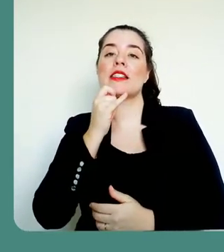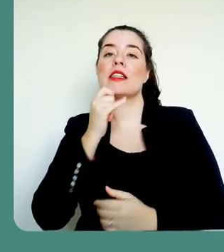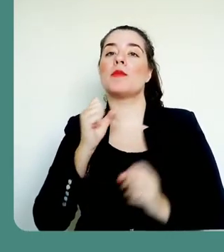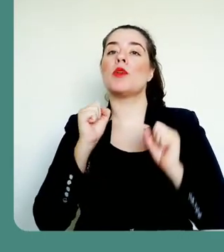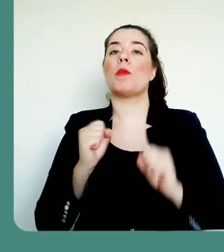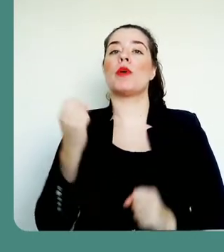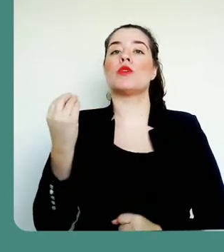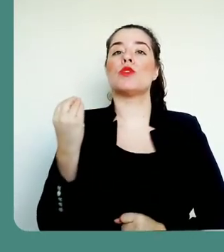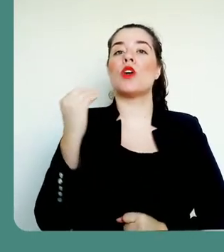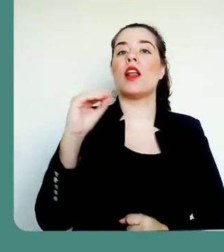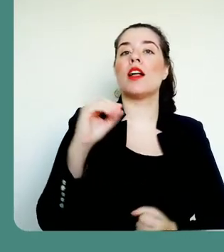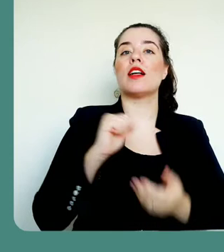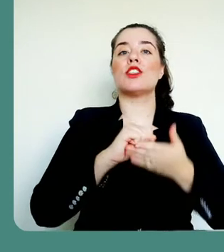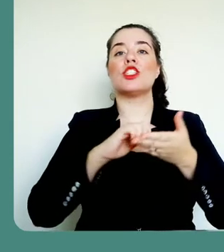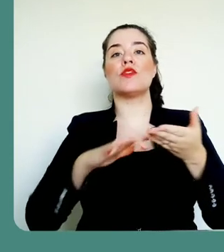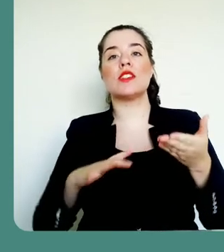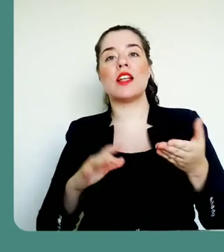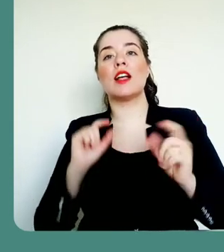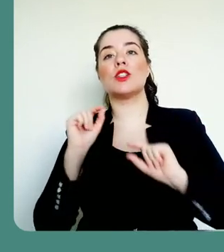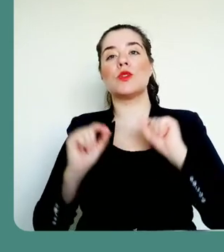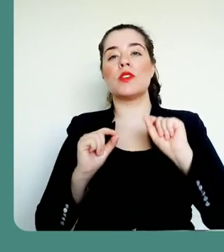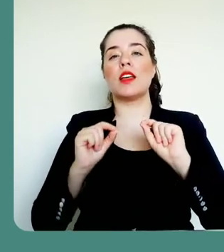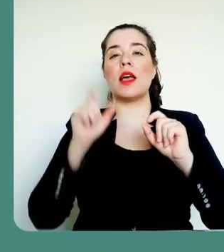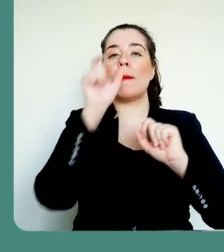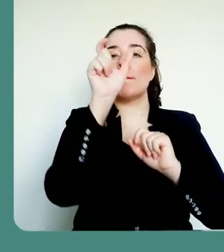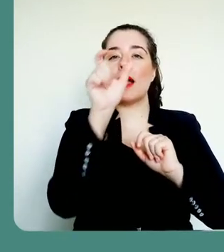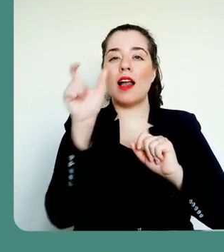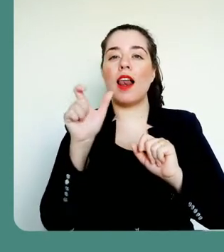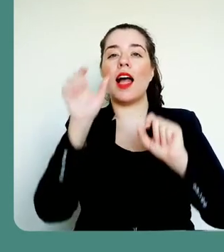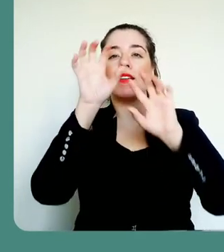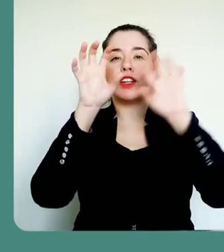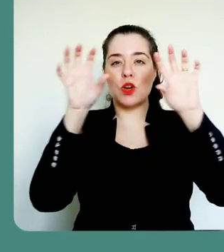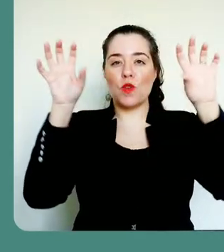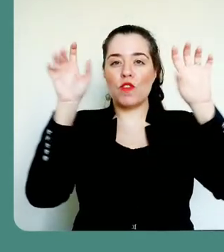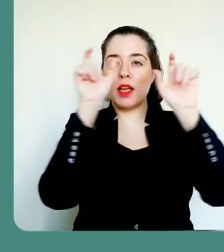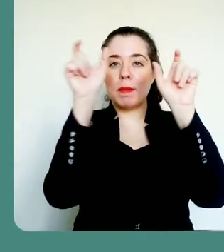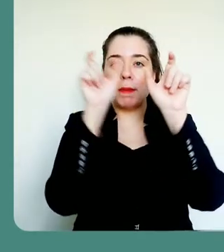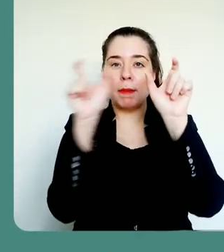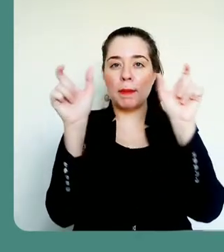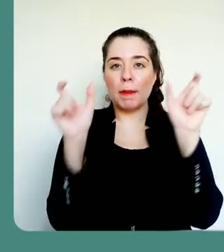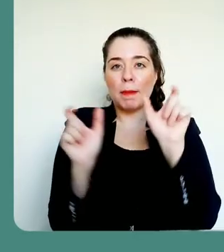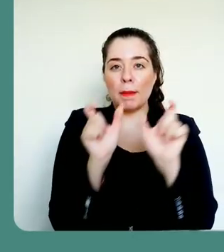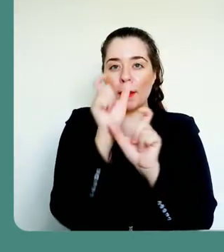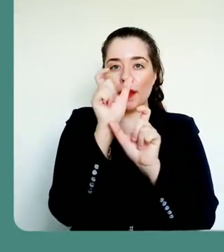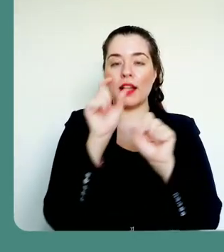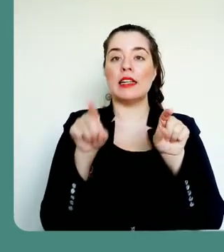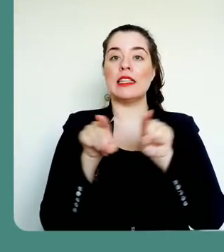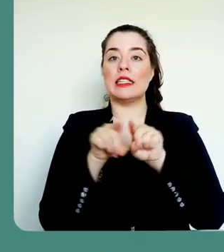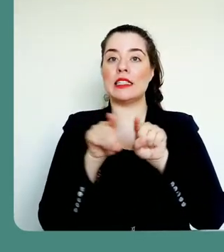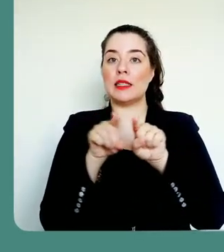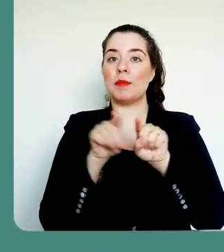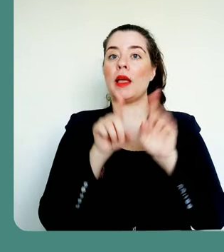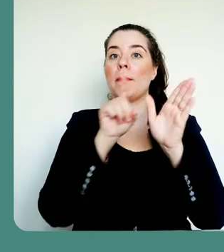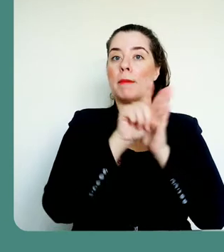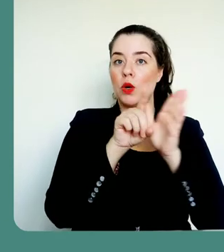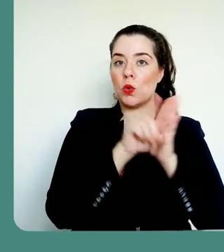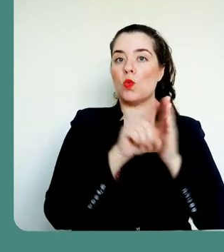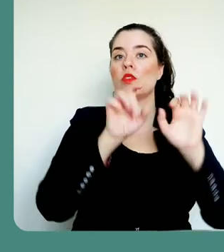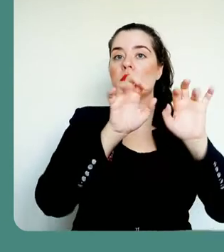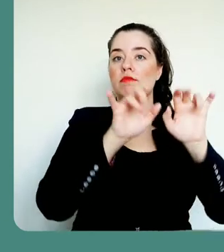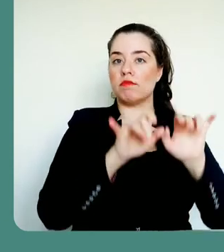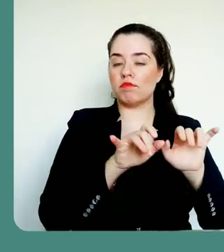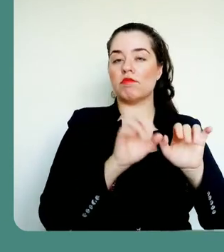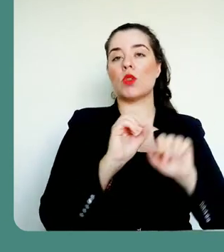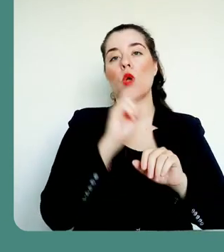por exemplo, eu posso anexar uma atividade de formação de nuvem de palavras, eu posso colocar perguntas abertas e perguntas